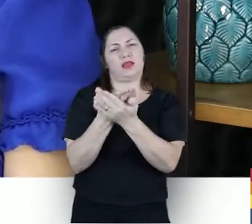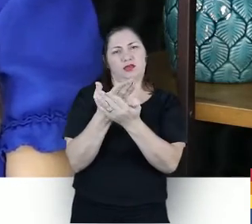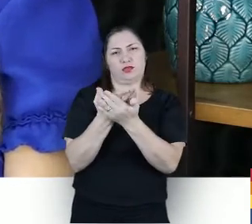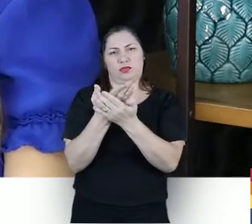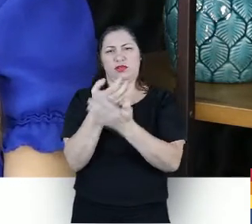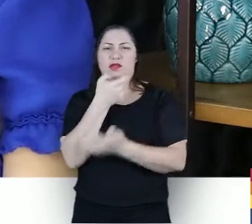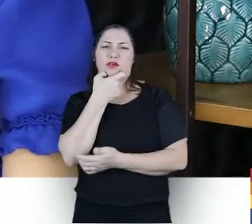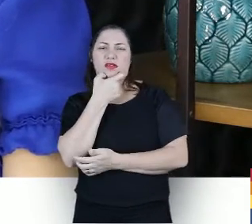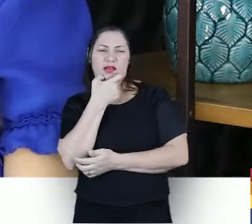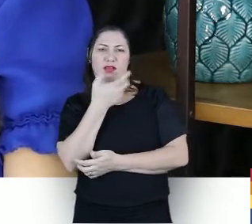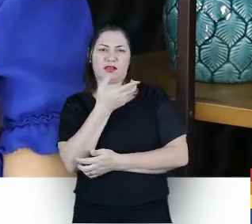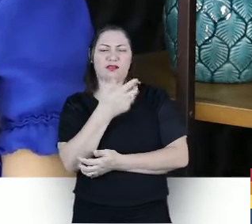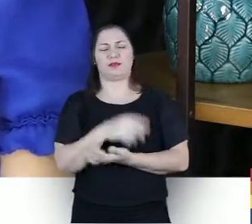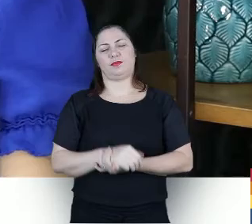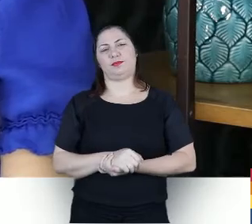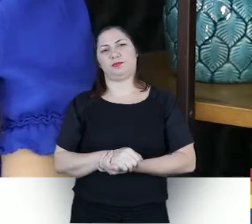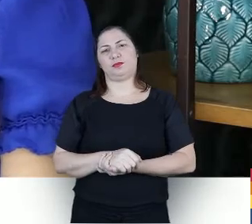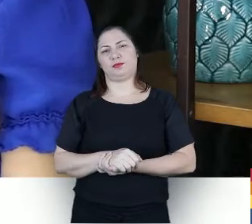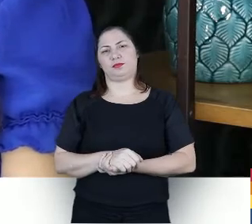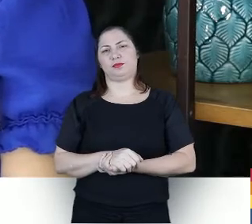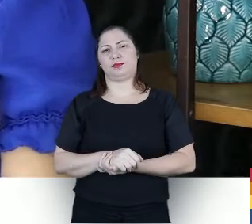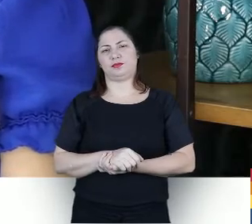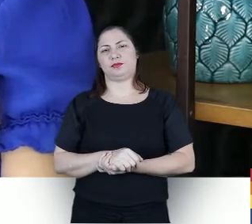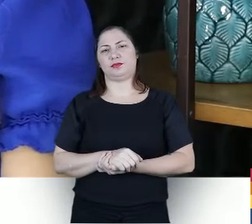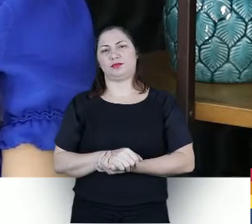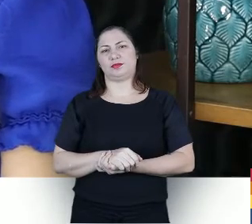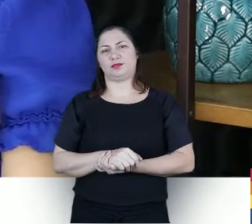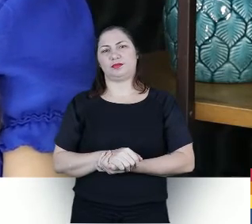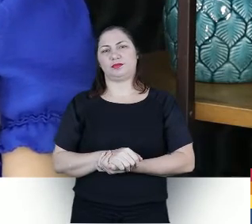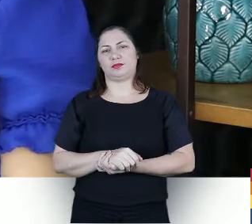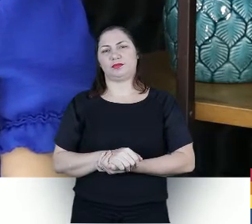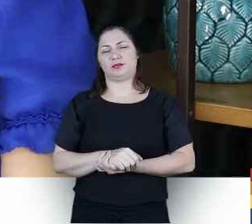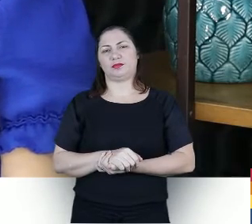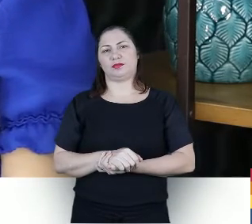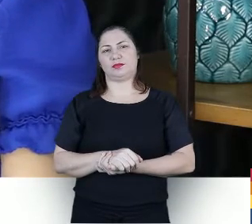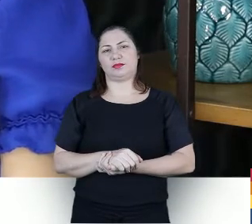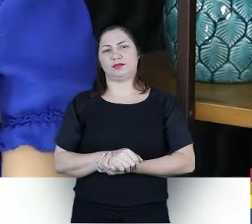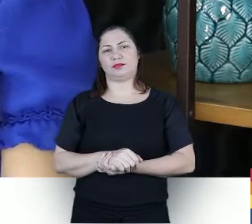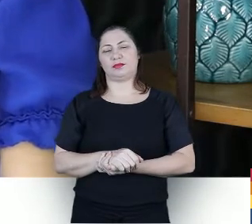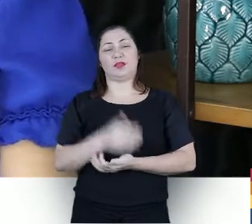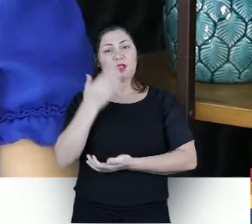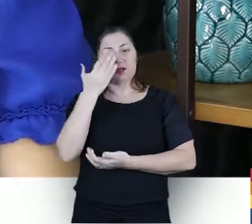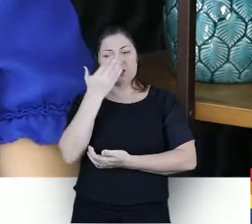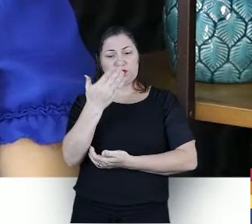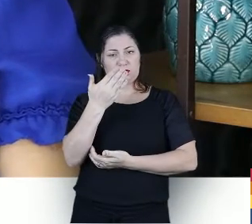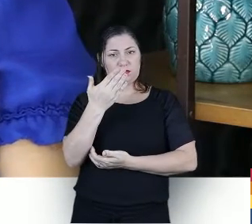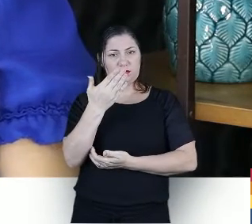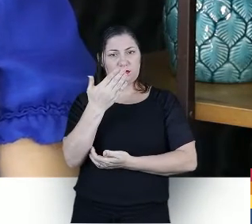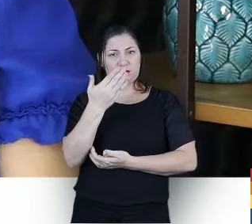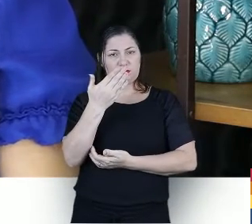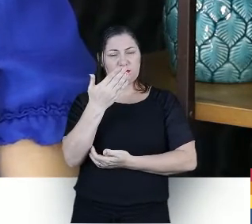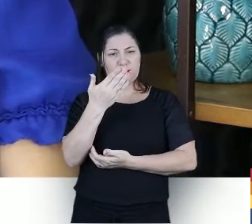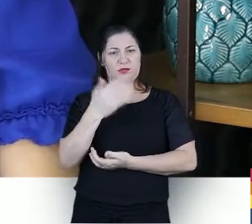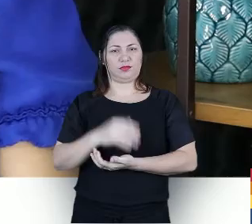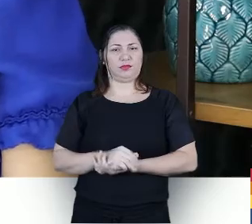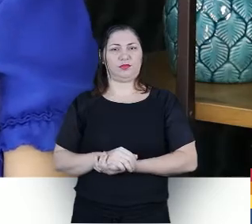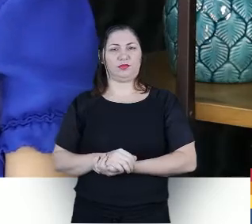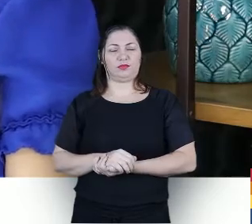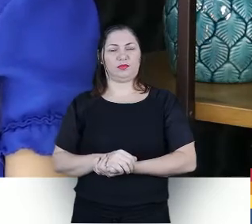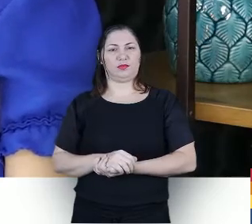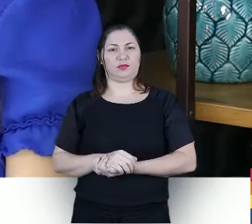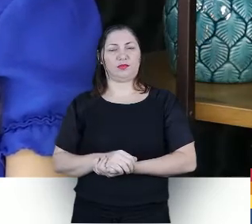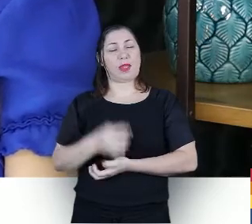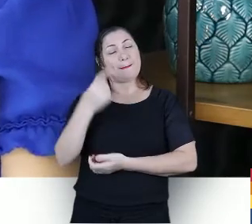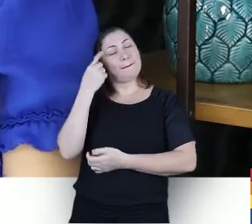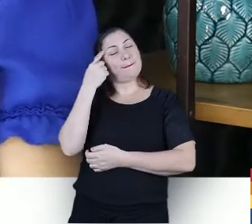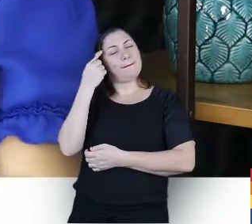ficar pensando agora. É o meu momento de planejar. Então, eu planejo enquanto professora